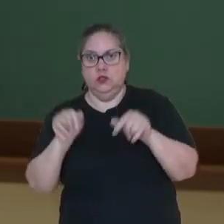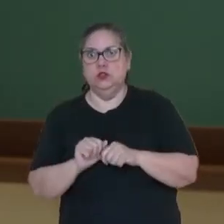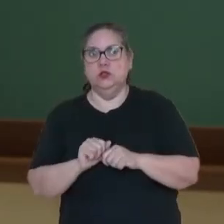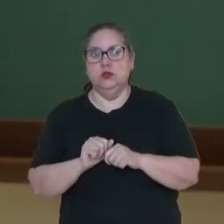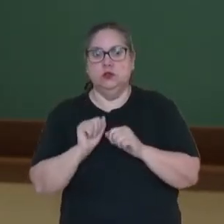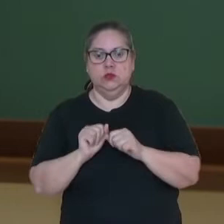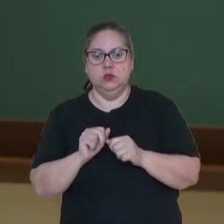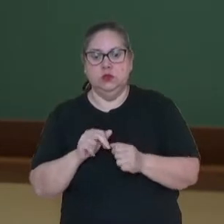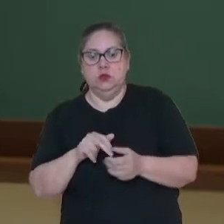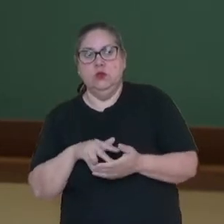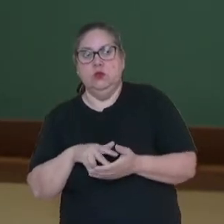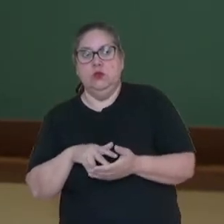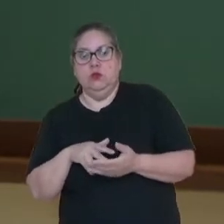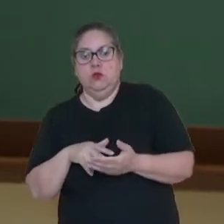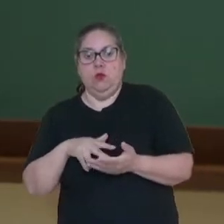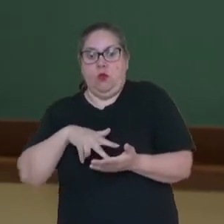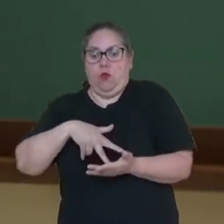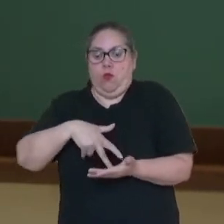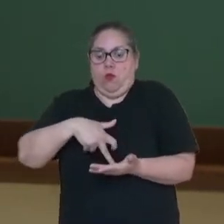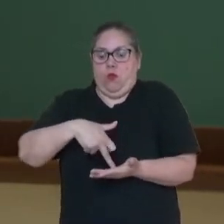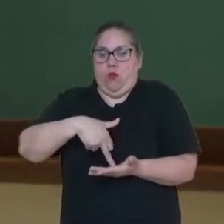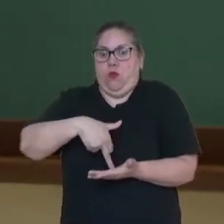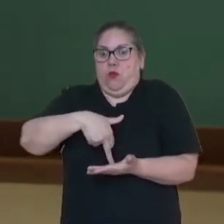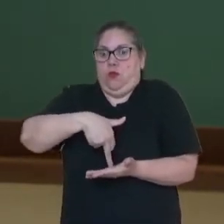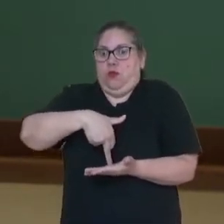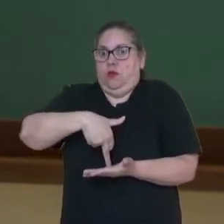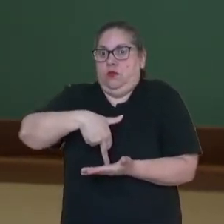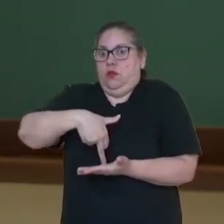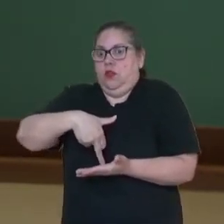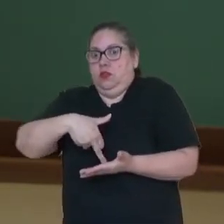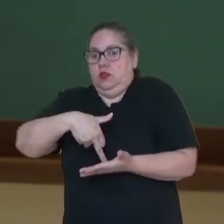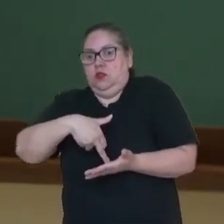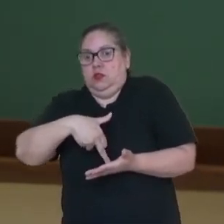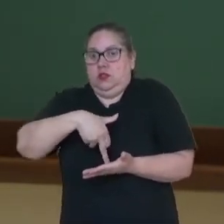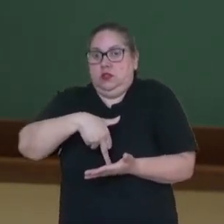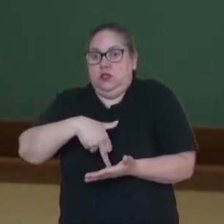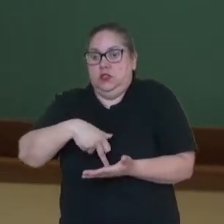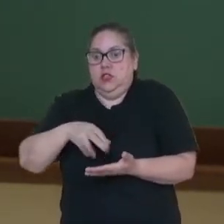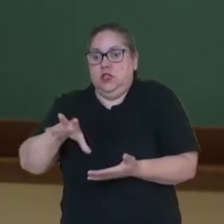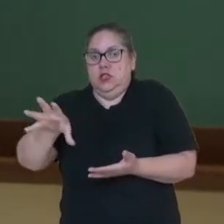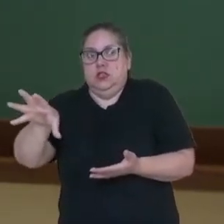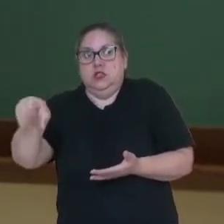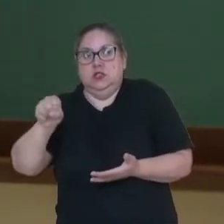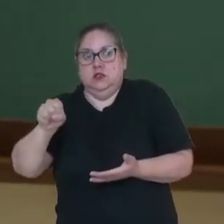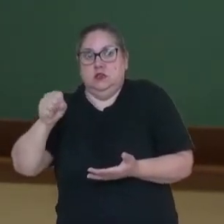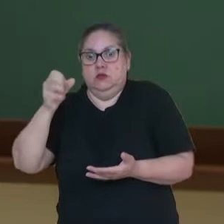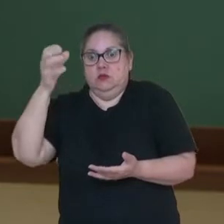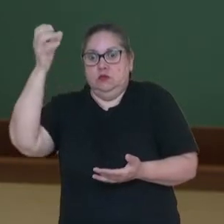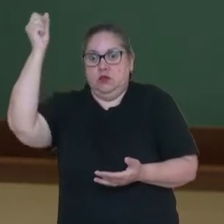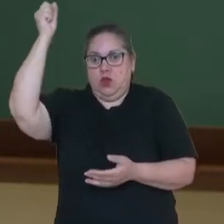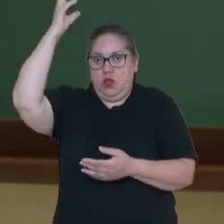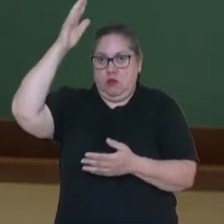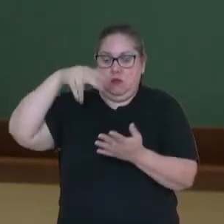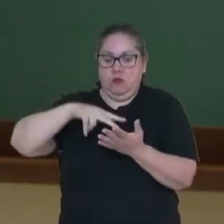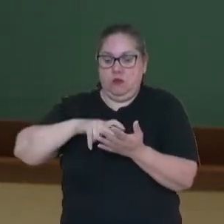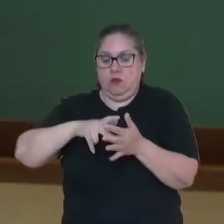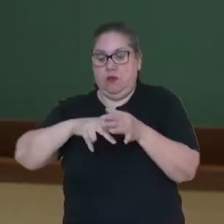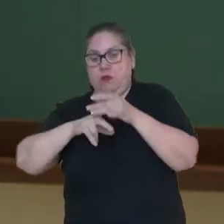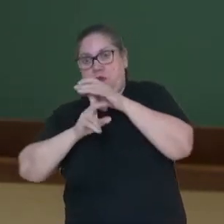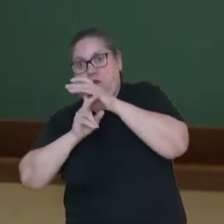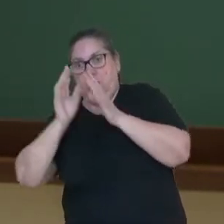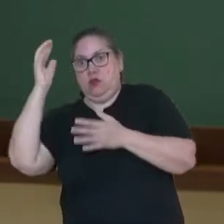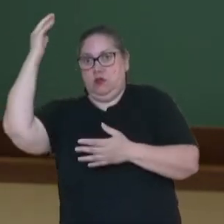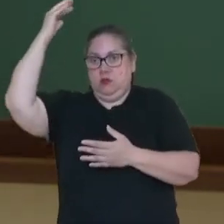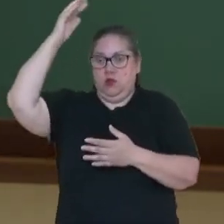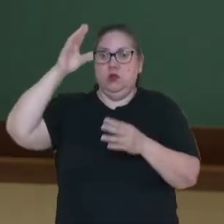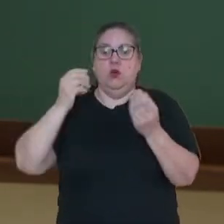Eu posso me equilibrar em um pé só. Eu posso me equilibrar segurando esse pé no alto da minha cabeça